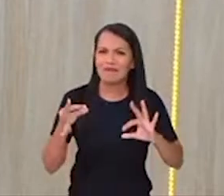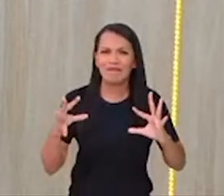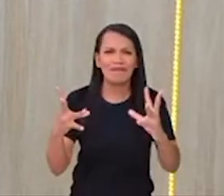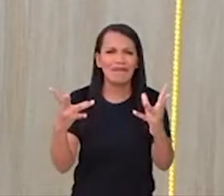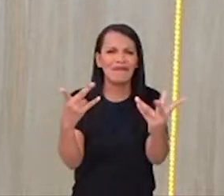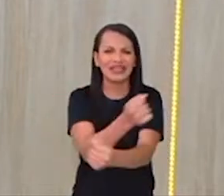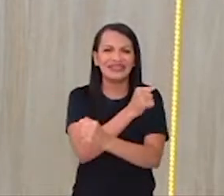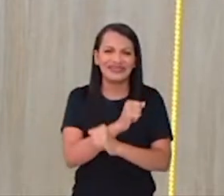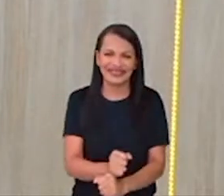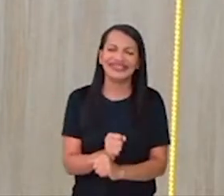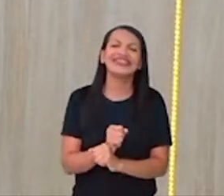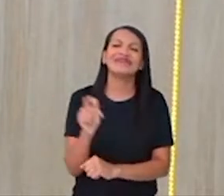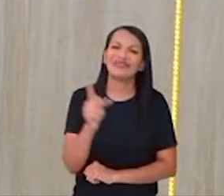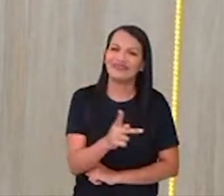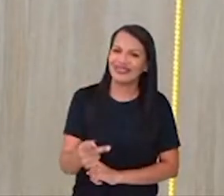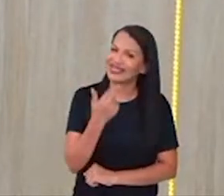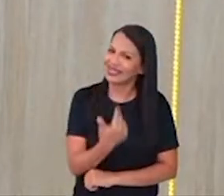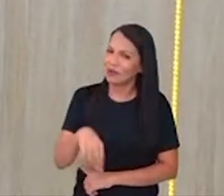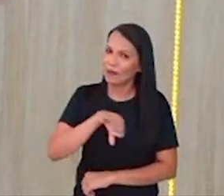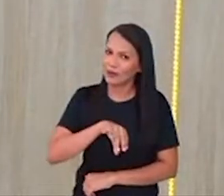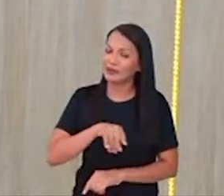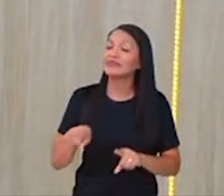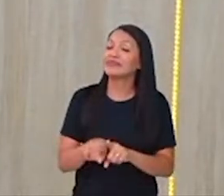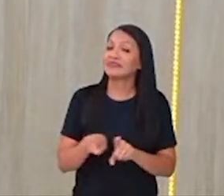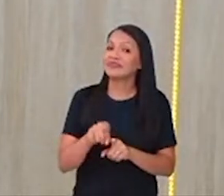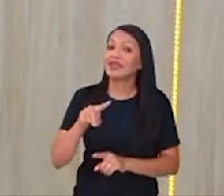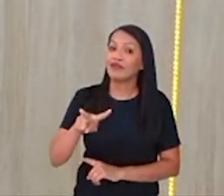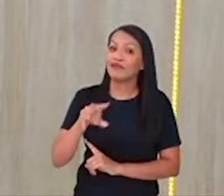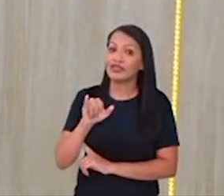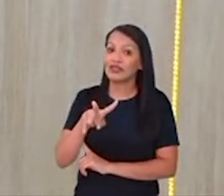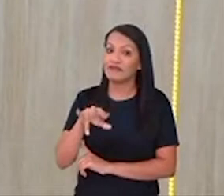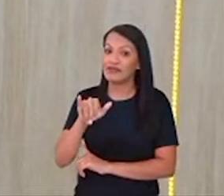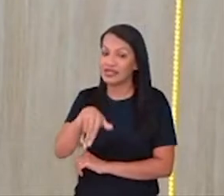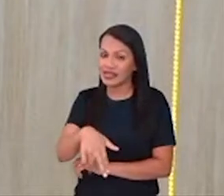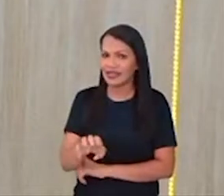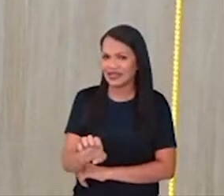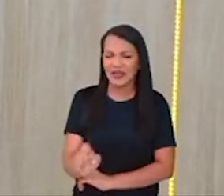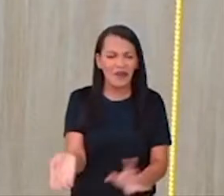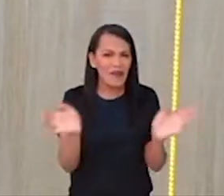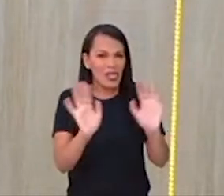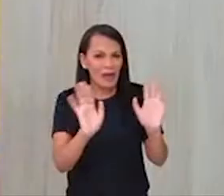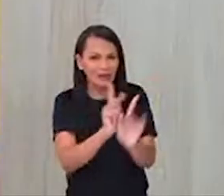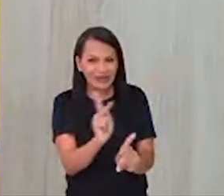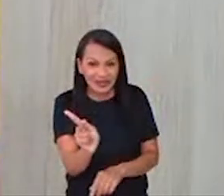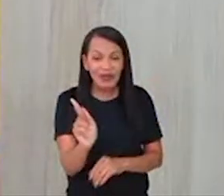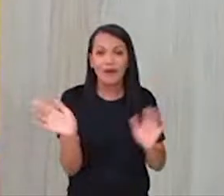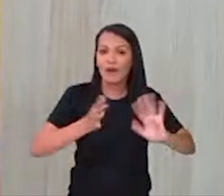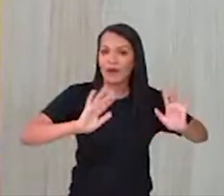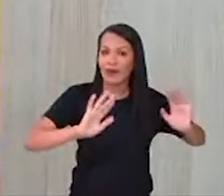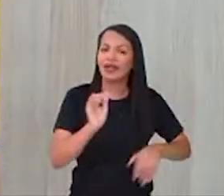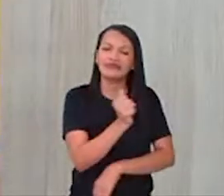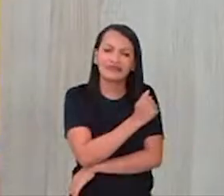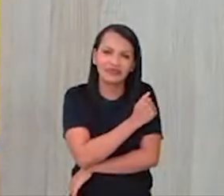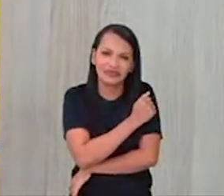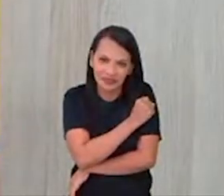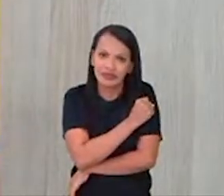sensacional professora de língua portuguesa, Viviane Santos. Bem-vinda, professora, à aula de hoje. Olá, professora Camille. Olá, 8º ano, todo mundo que está